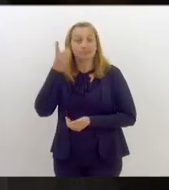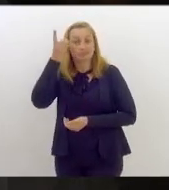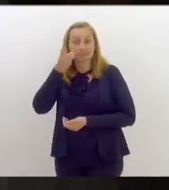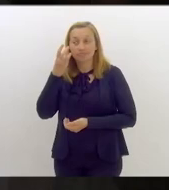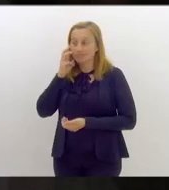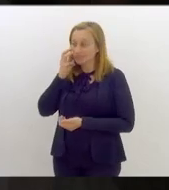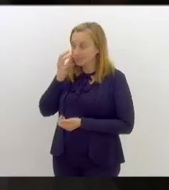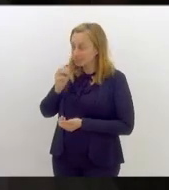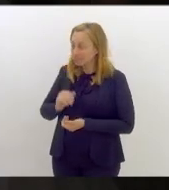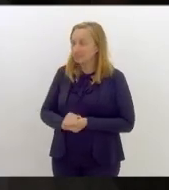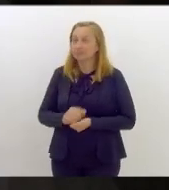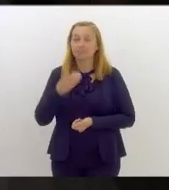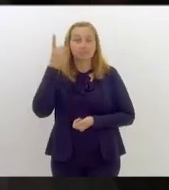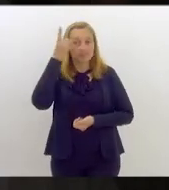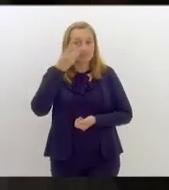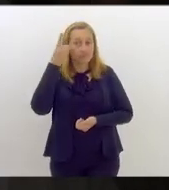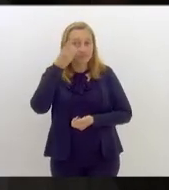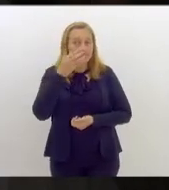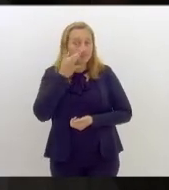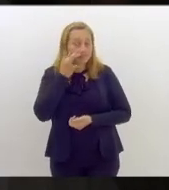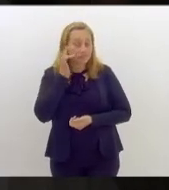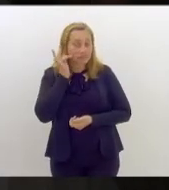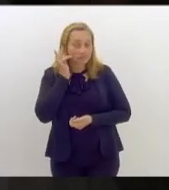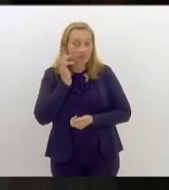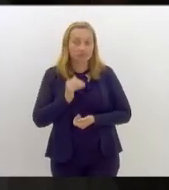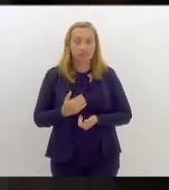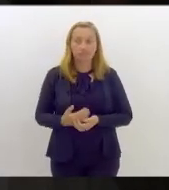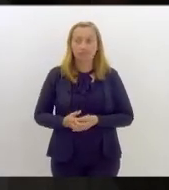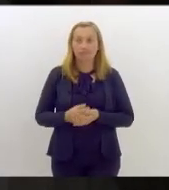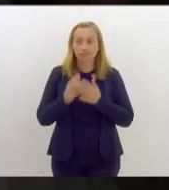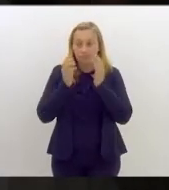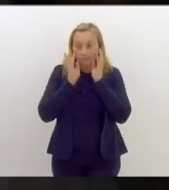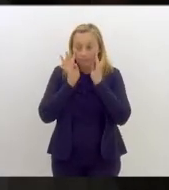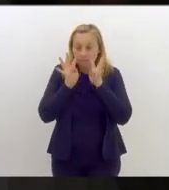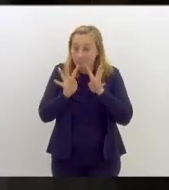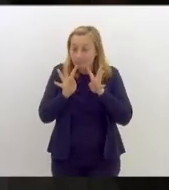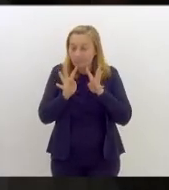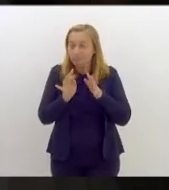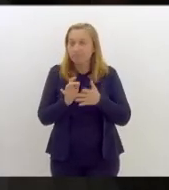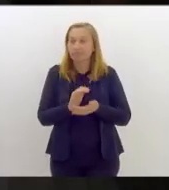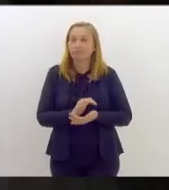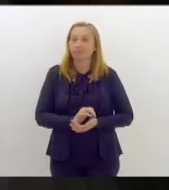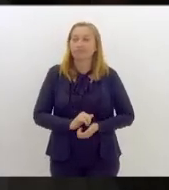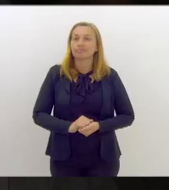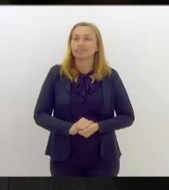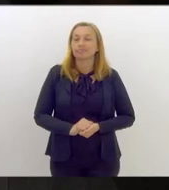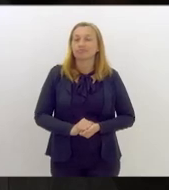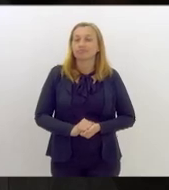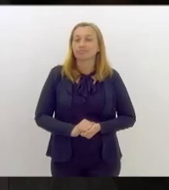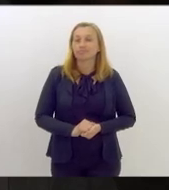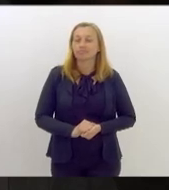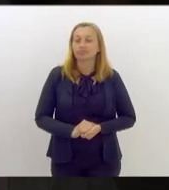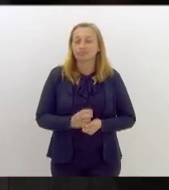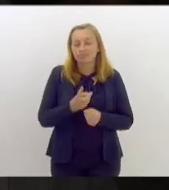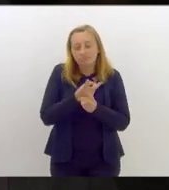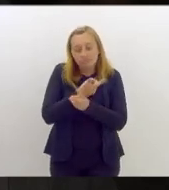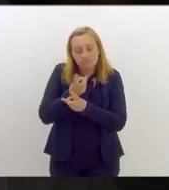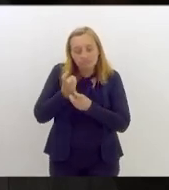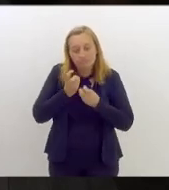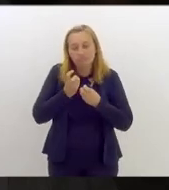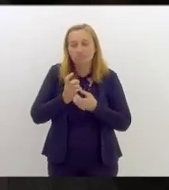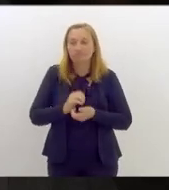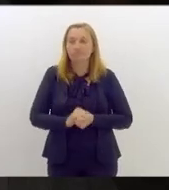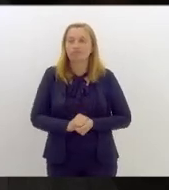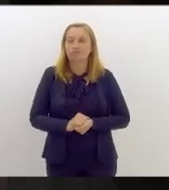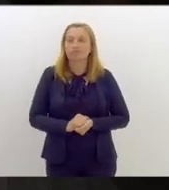e deputado Serafini, atento que estava, ouvi